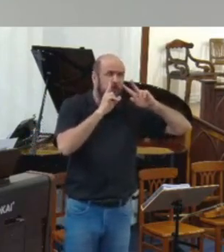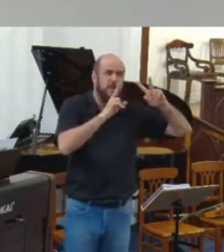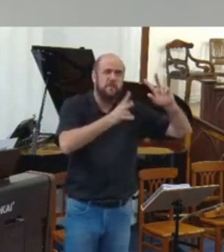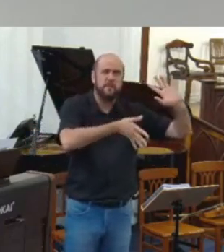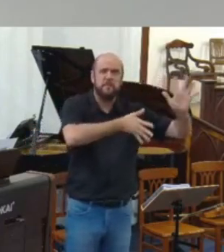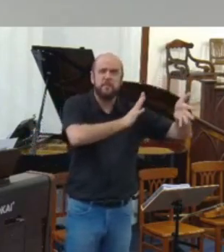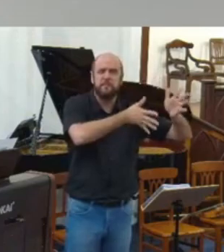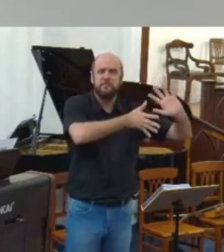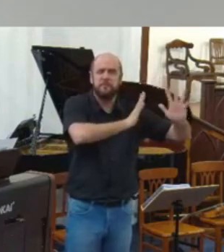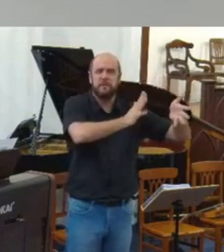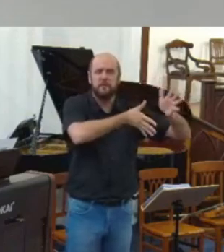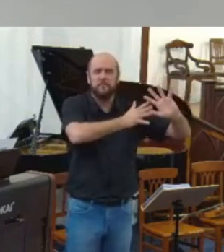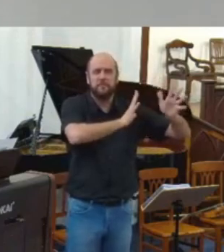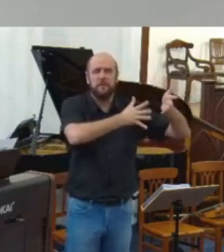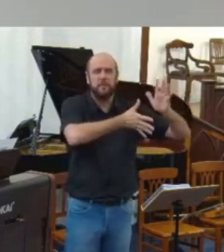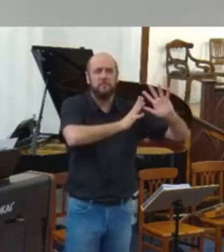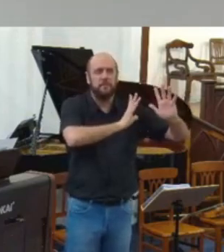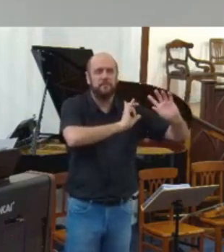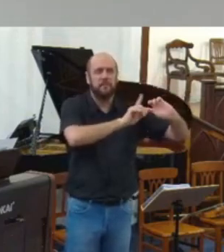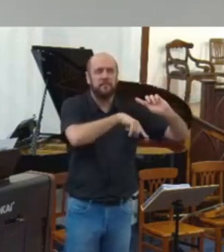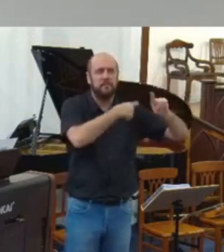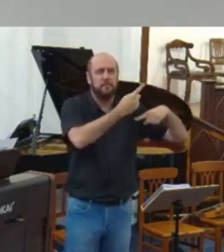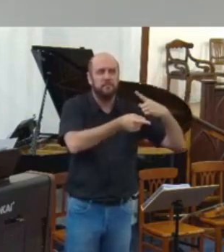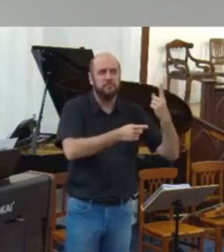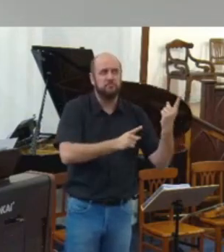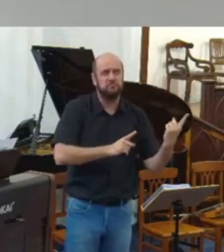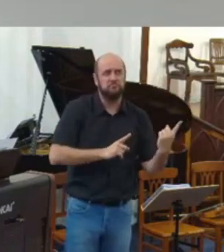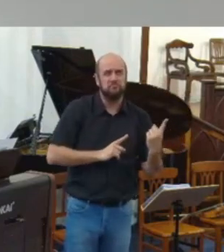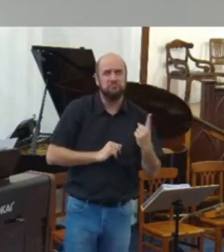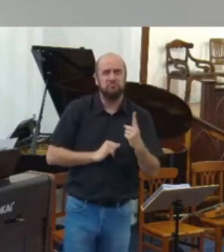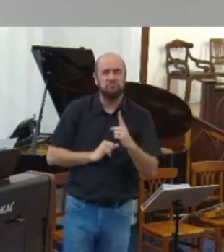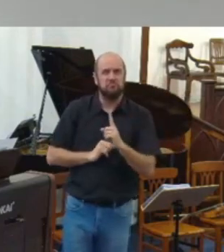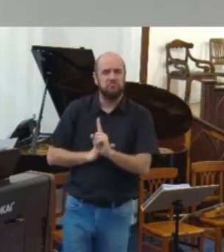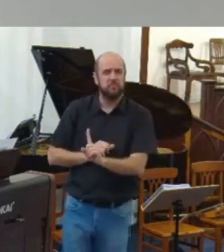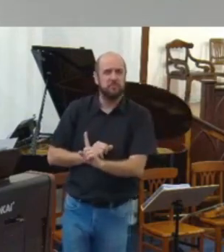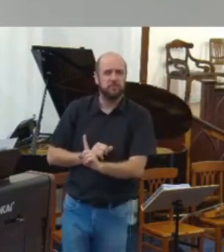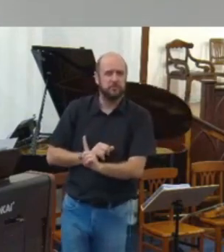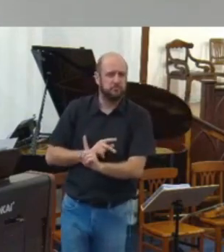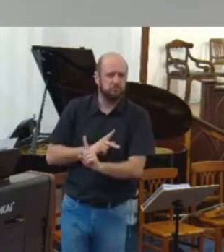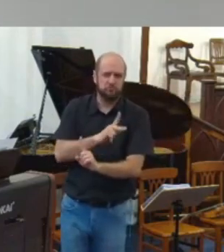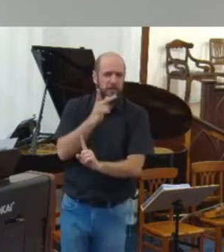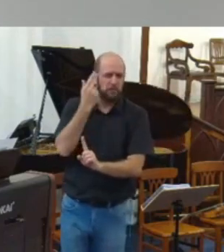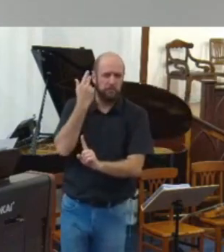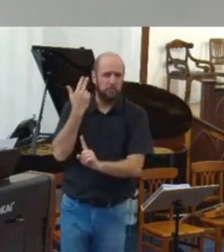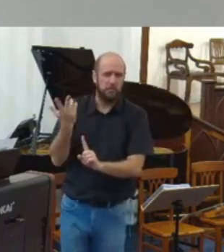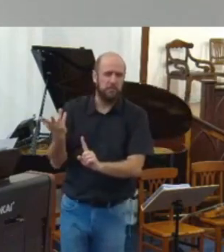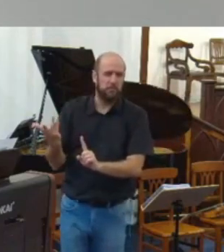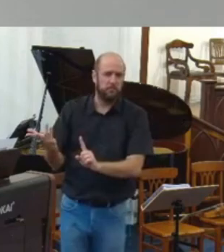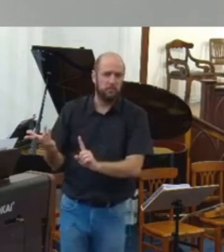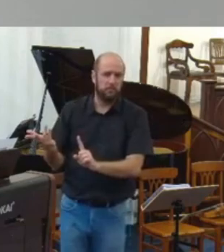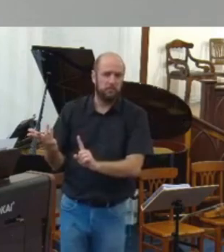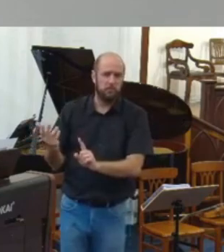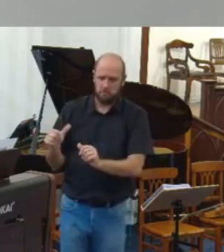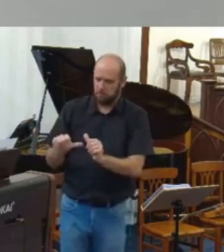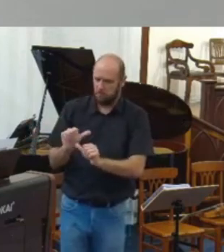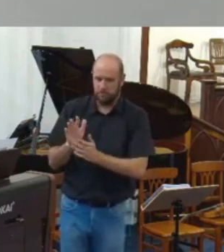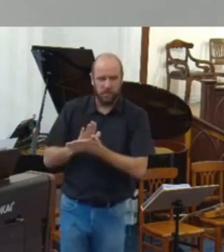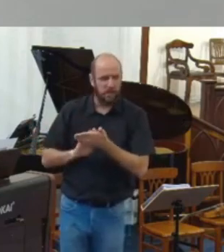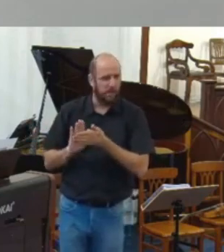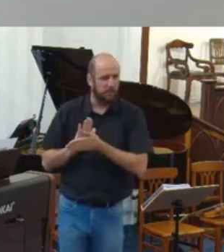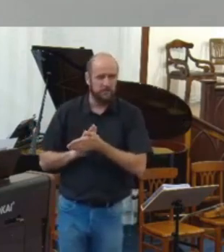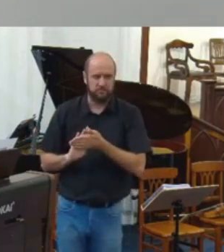saírem dali as mesmas inimigas de Deus, porque não entenderam que